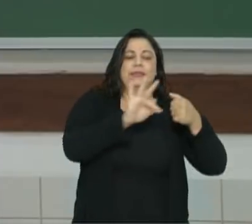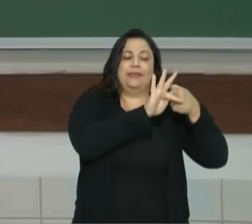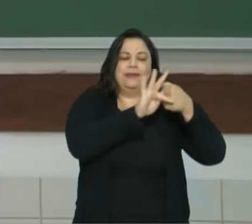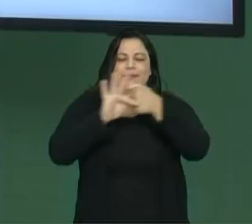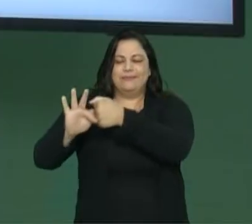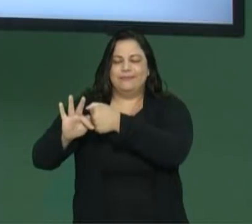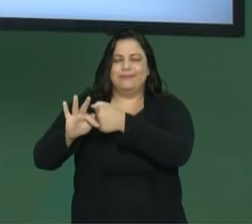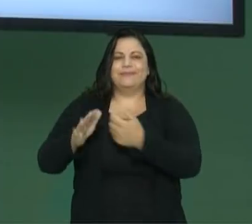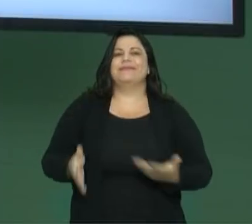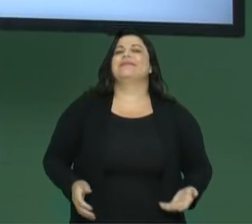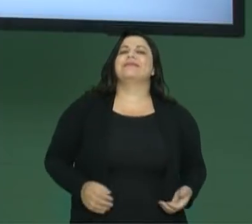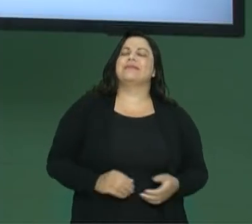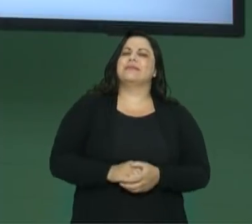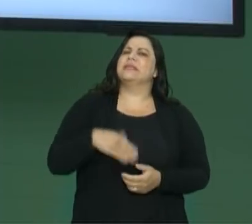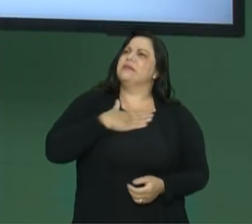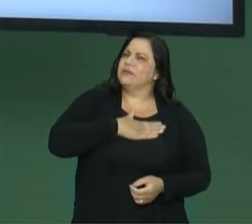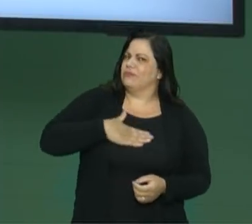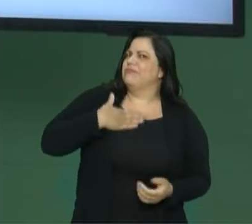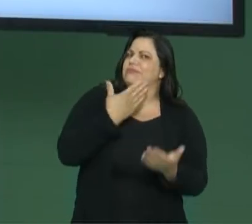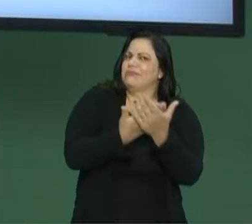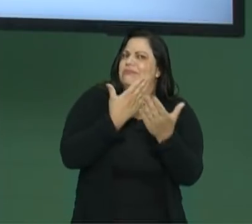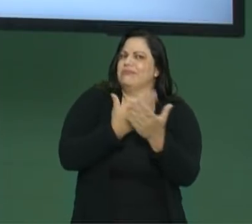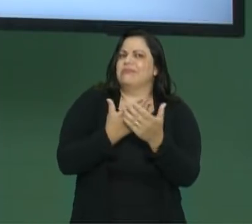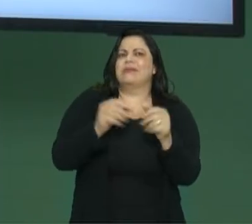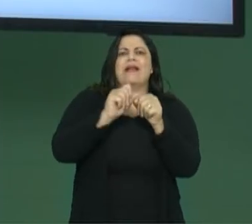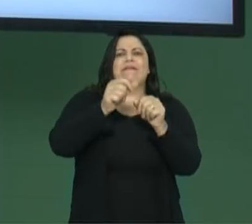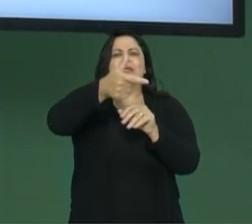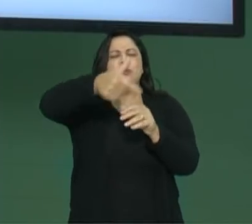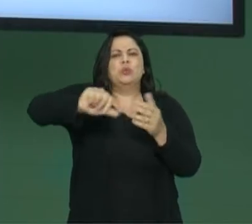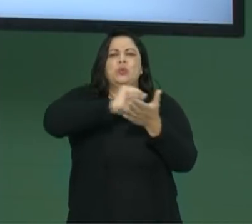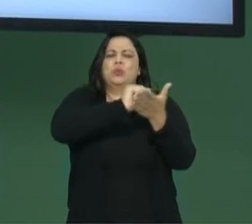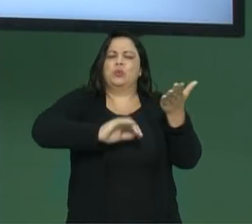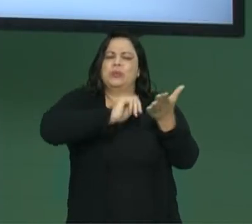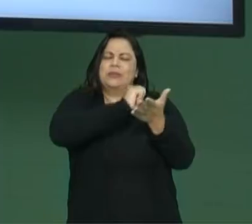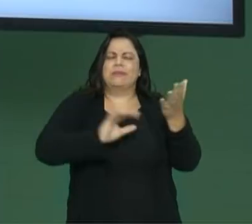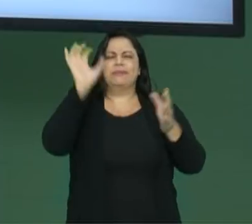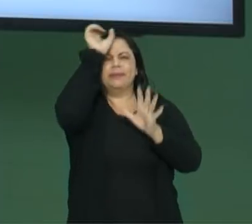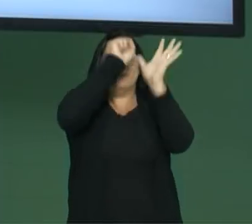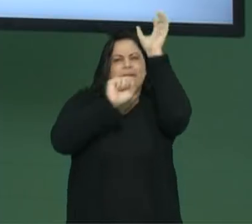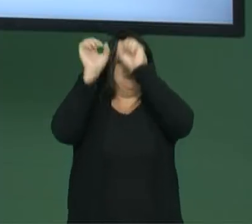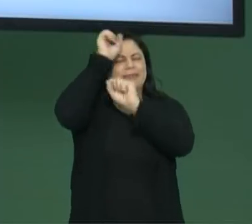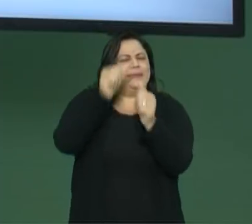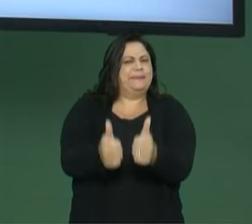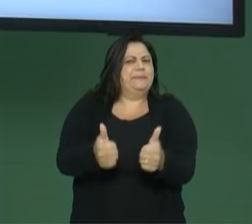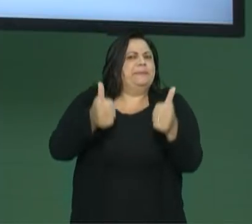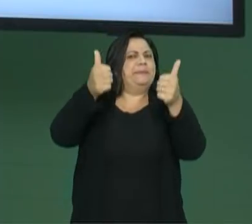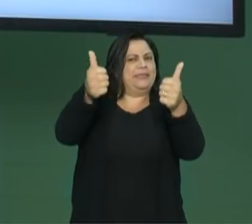aula. Refaçam todos esses exercícios aí para vocês aprenderem bem, certo? E não tenham medo do